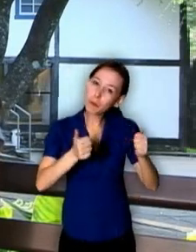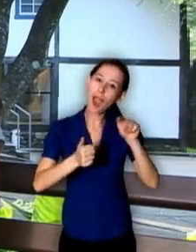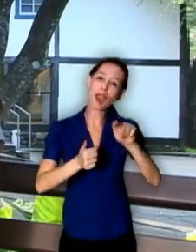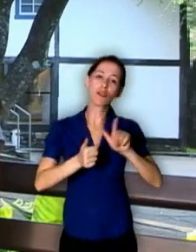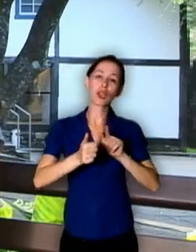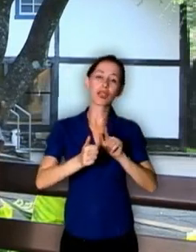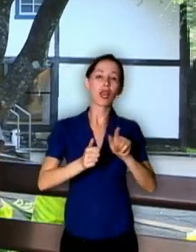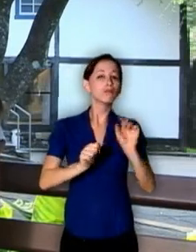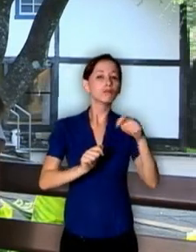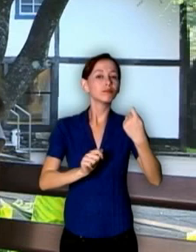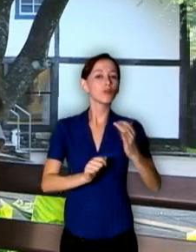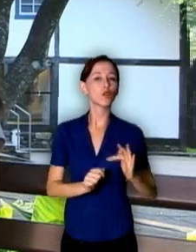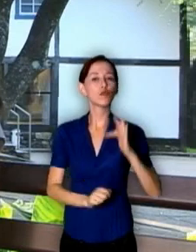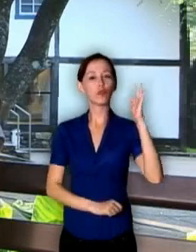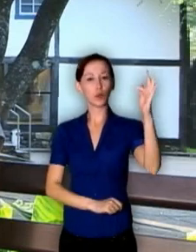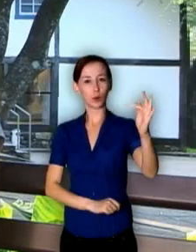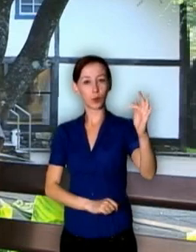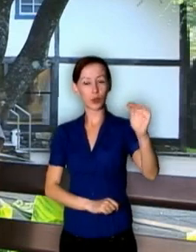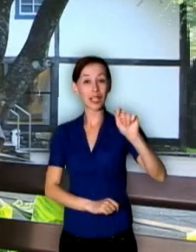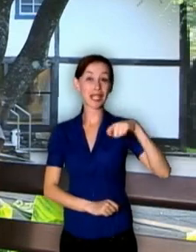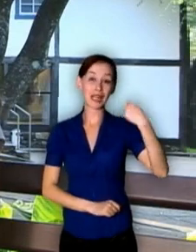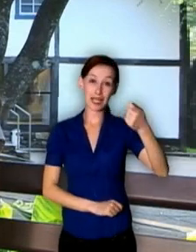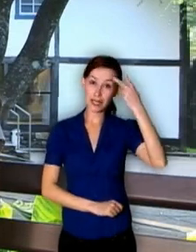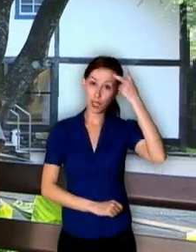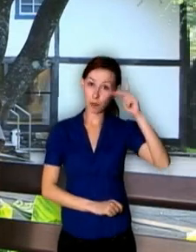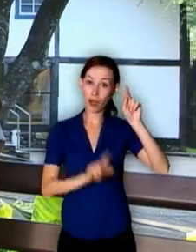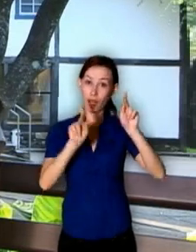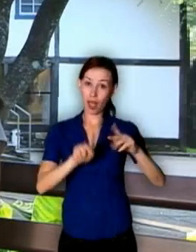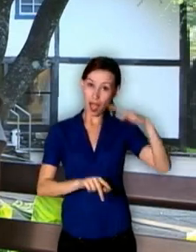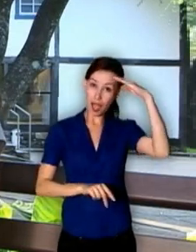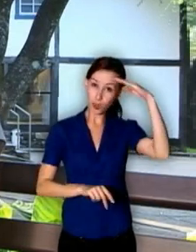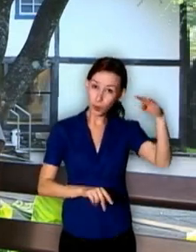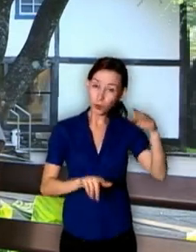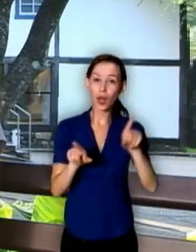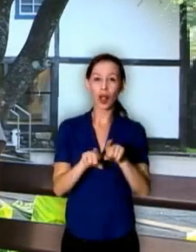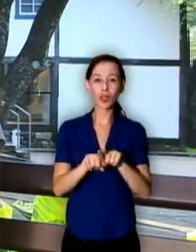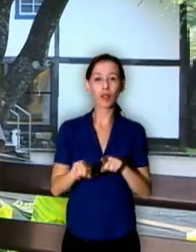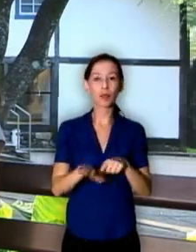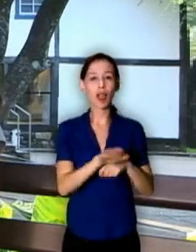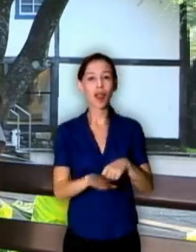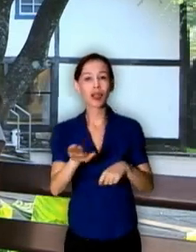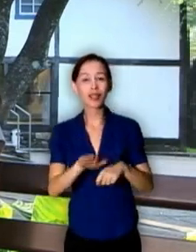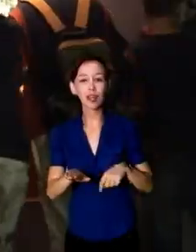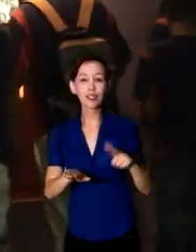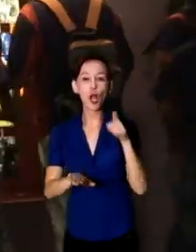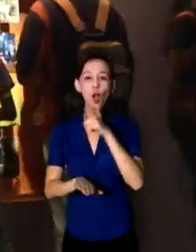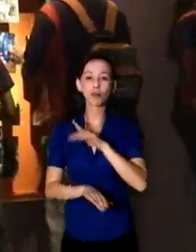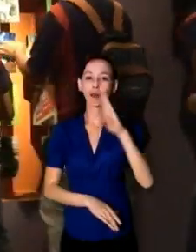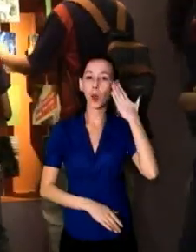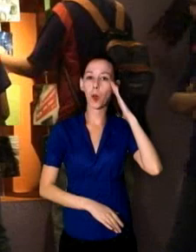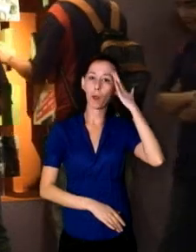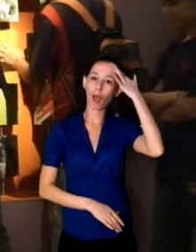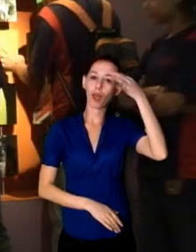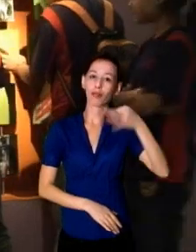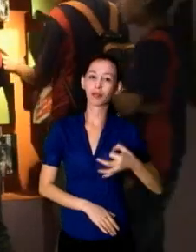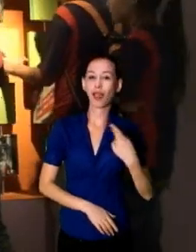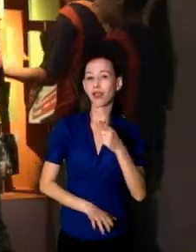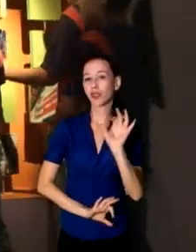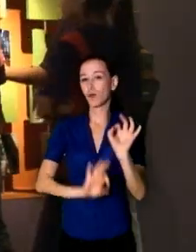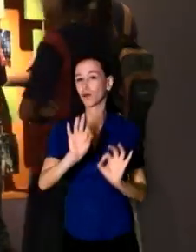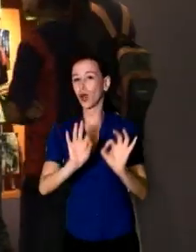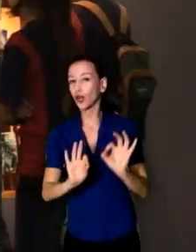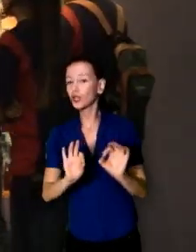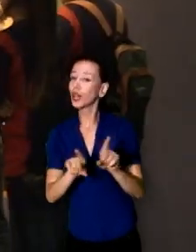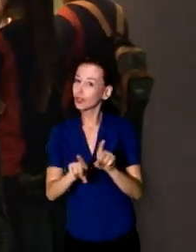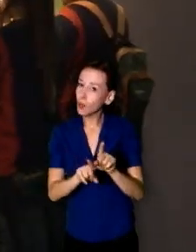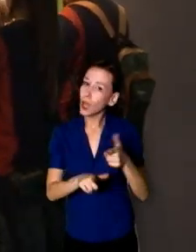um projeto de futuro. E aí que era uma coisa para os adultos do bairro, as crianças também puderam entender esse projeto e trabalhar, né,